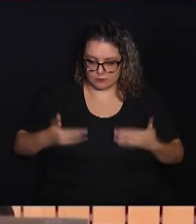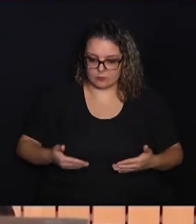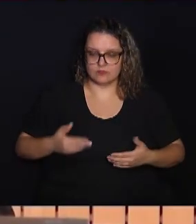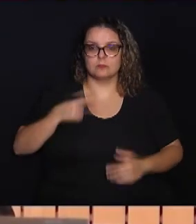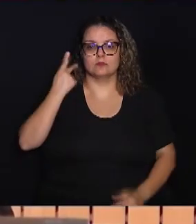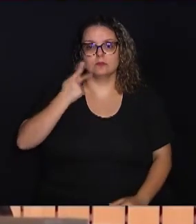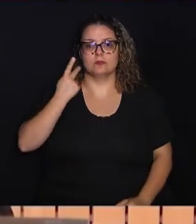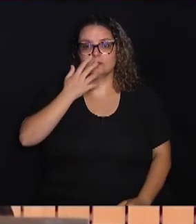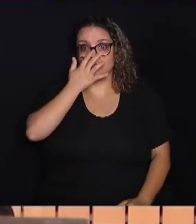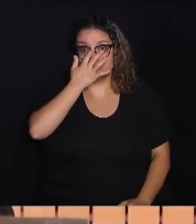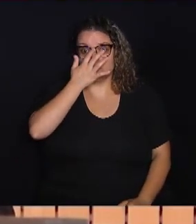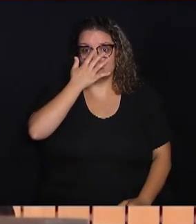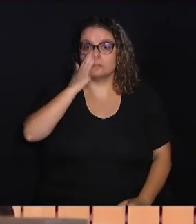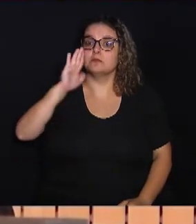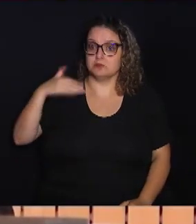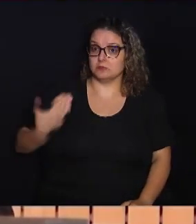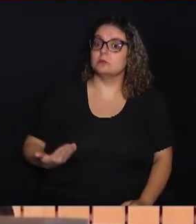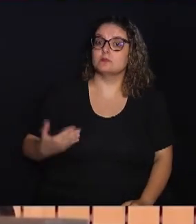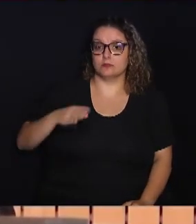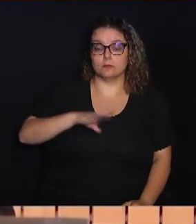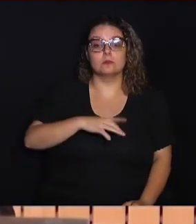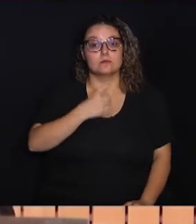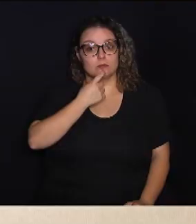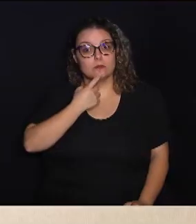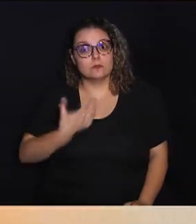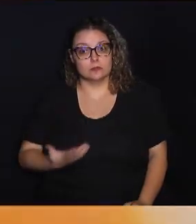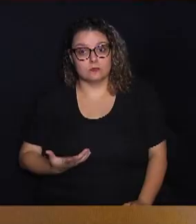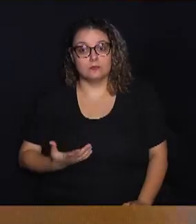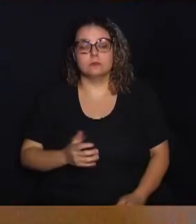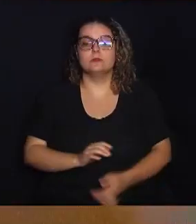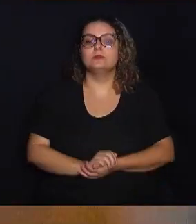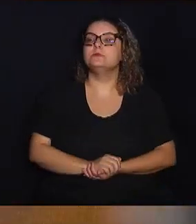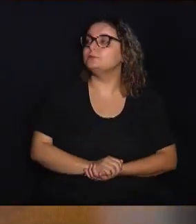Vereador muito me honra nessa cidade de